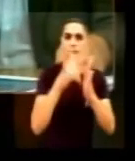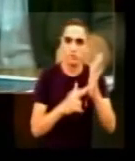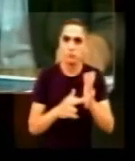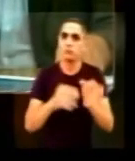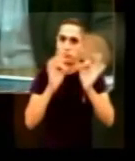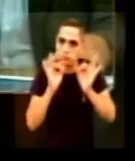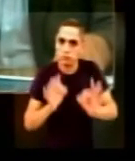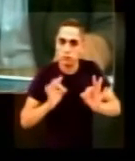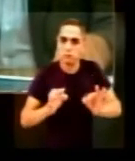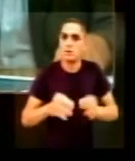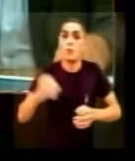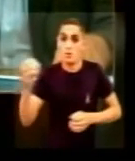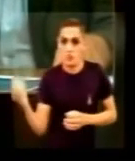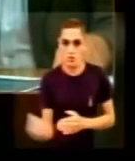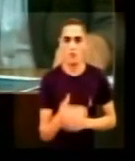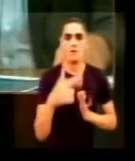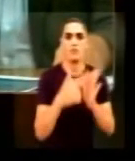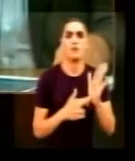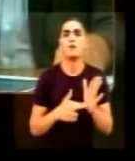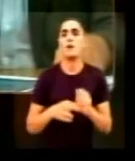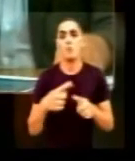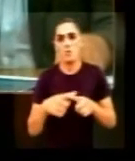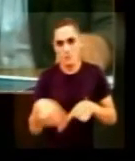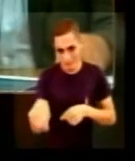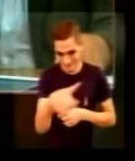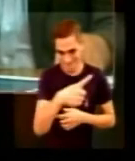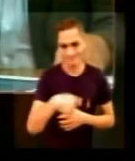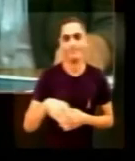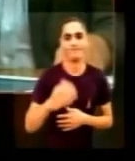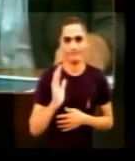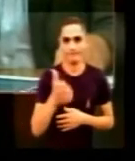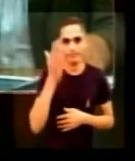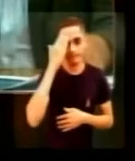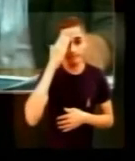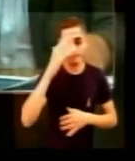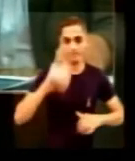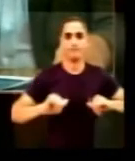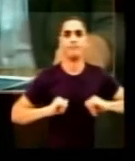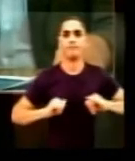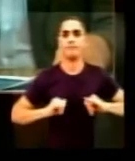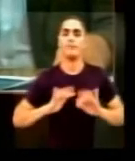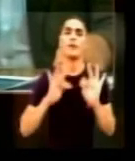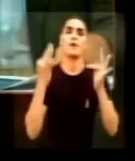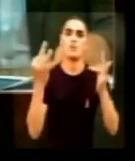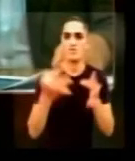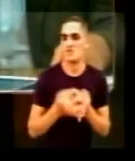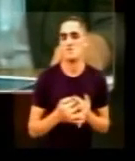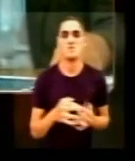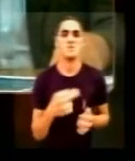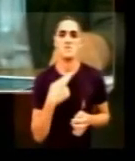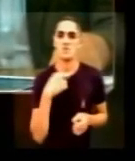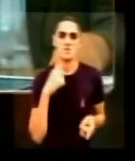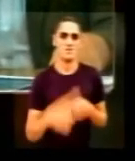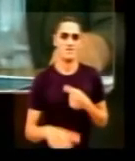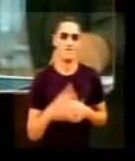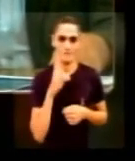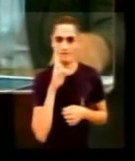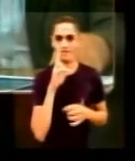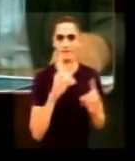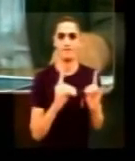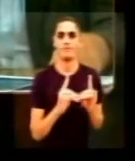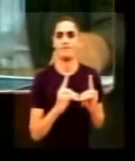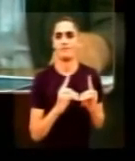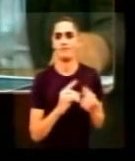que isso facilita. Nós sabemos do sofrimento das pessoas de não poder ver o paciente que foi